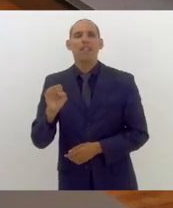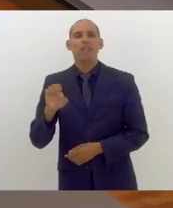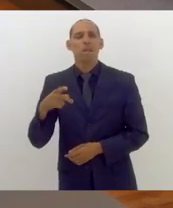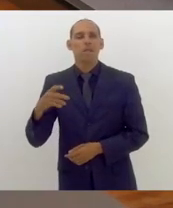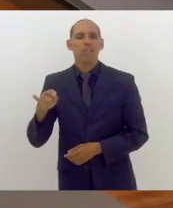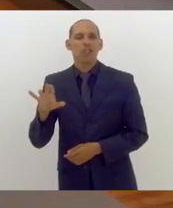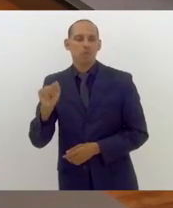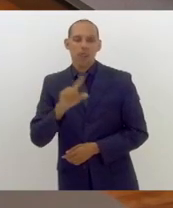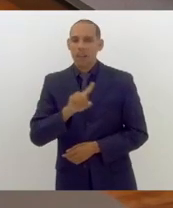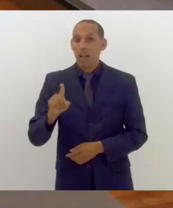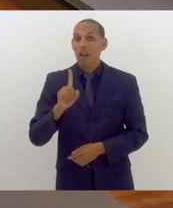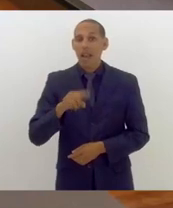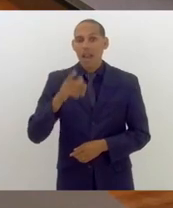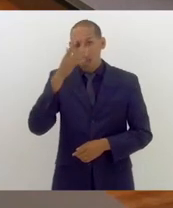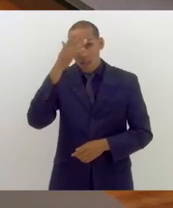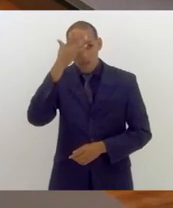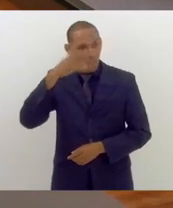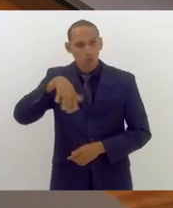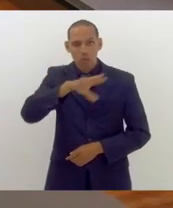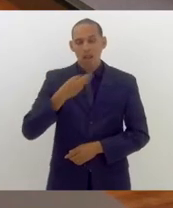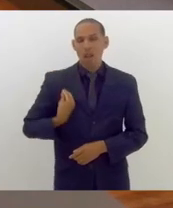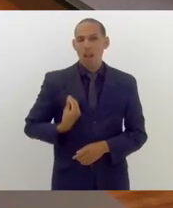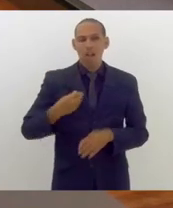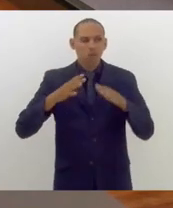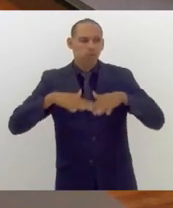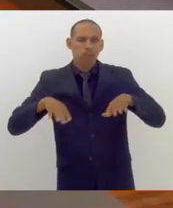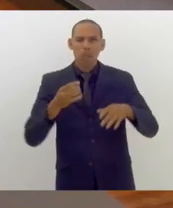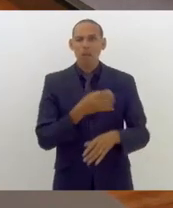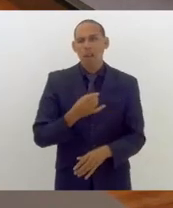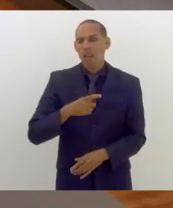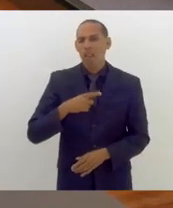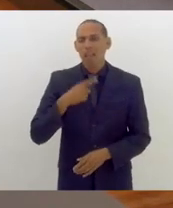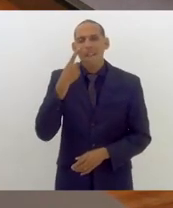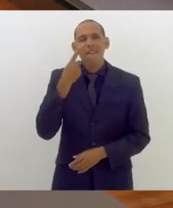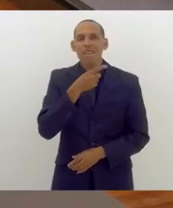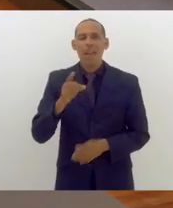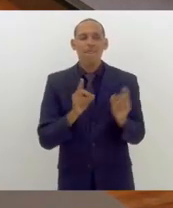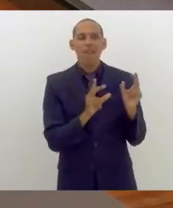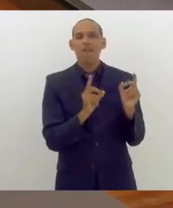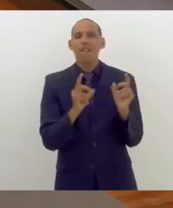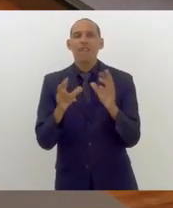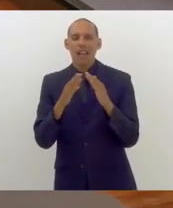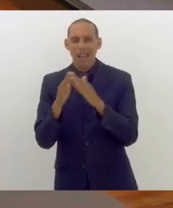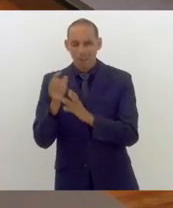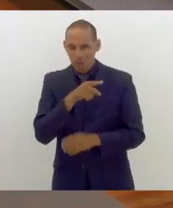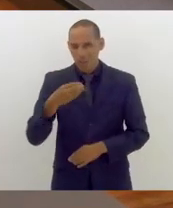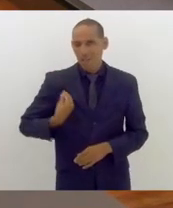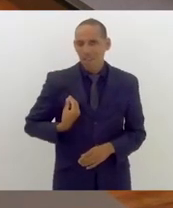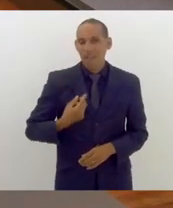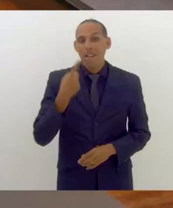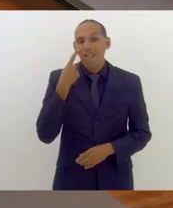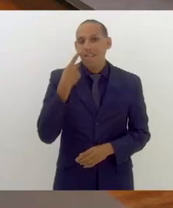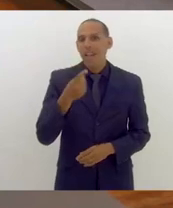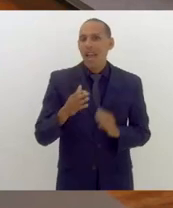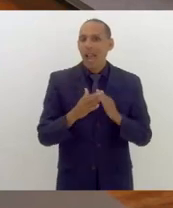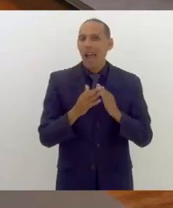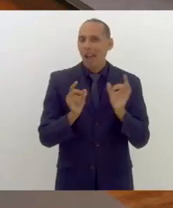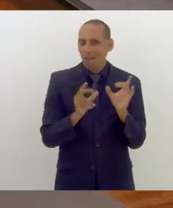vida da população do Entorno ele tá com medo Você já viu quantos Imóveis estão sendo vendido vamos lá Vou assistir mais quando